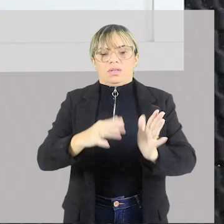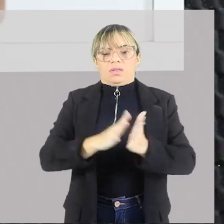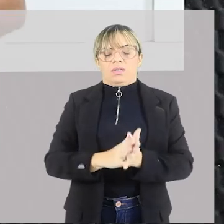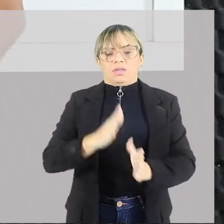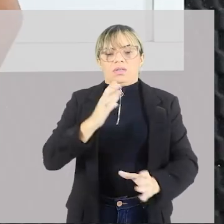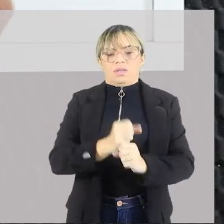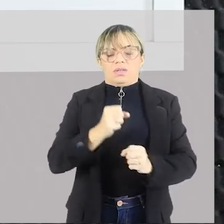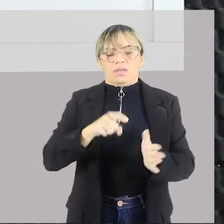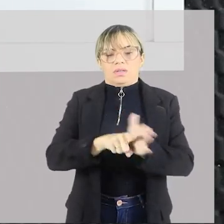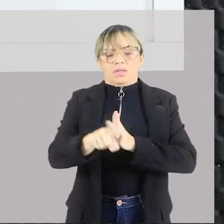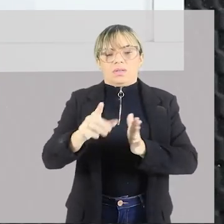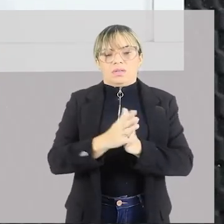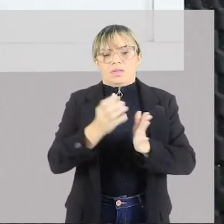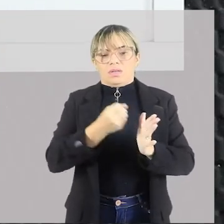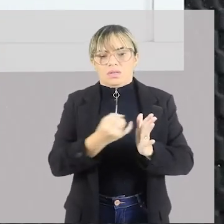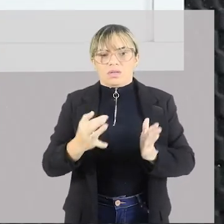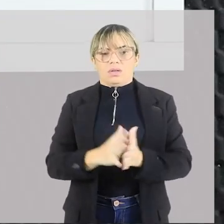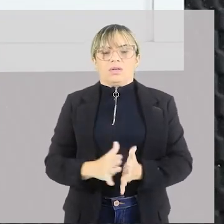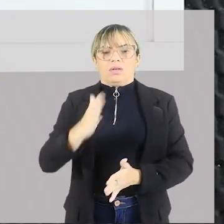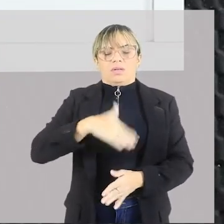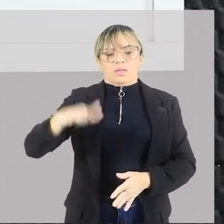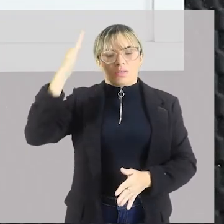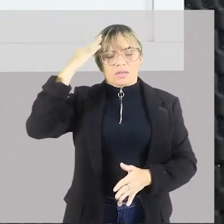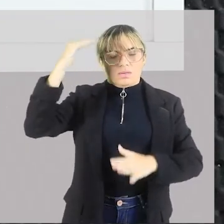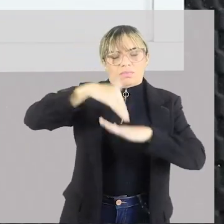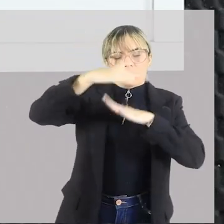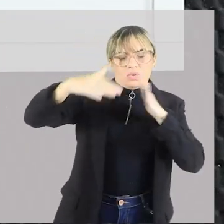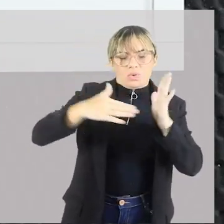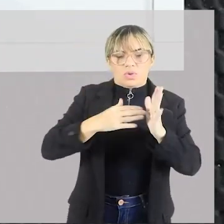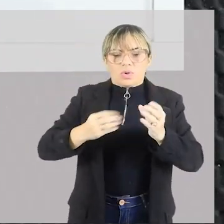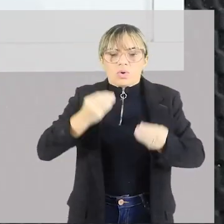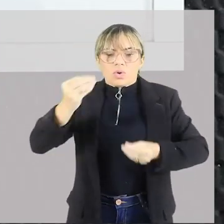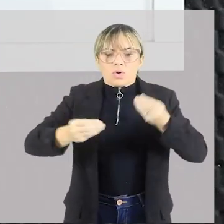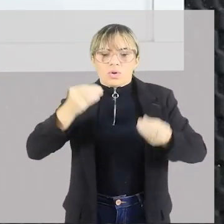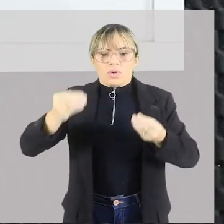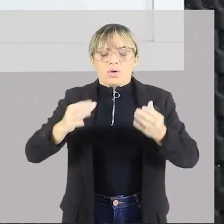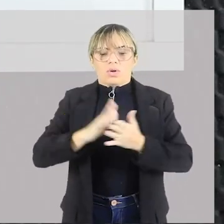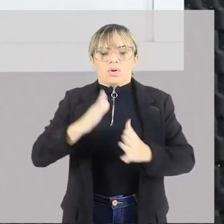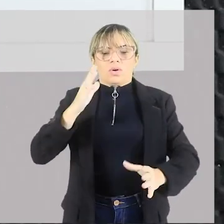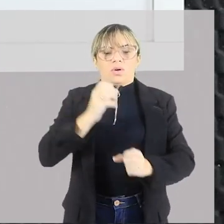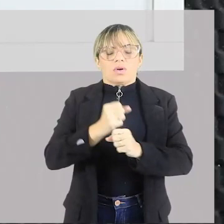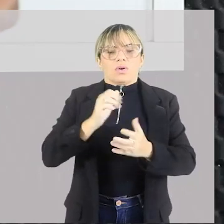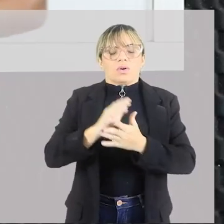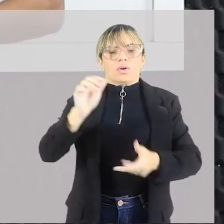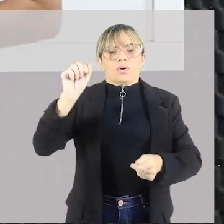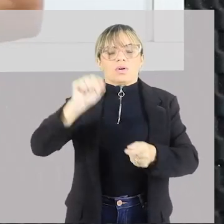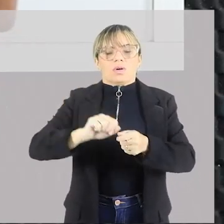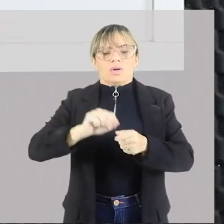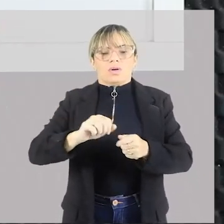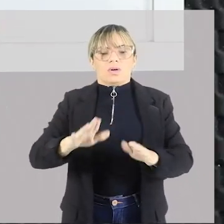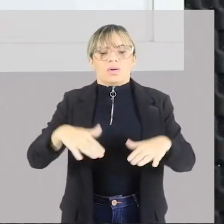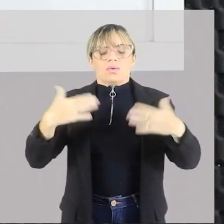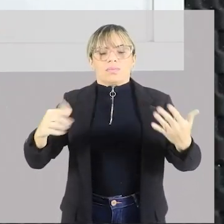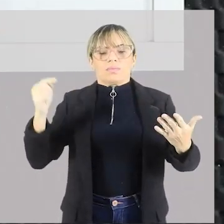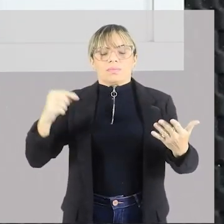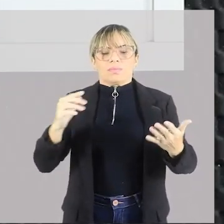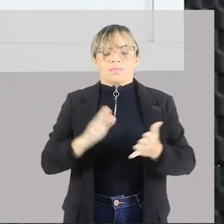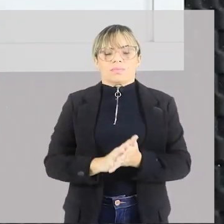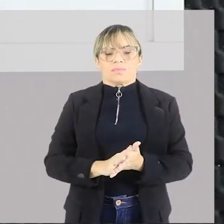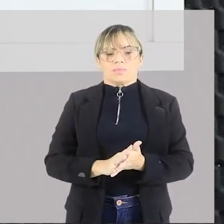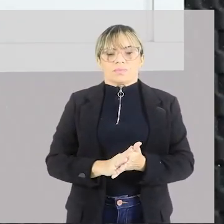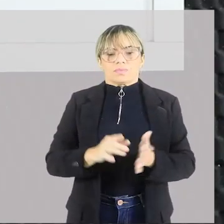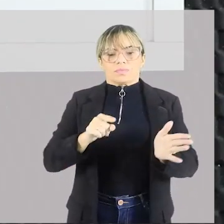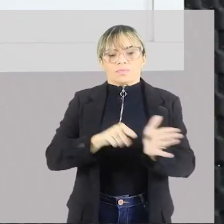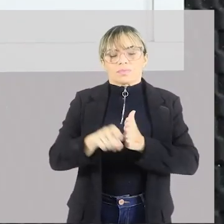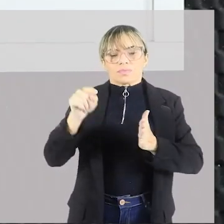probabilidade sim pess beleza entendi tudo agora como é que eu calculo né como é que eu faço para calcular um problema